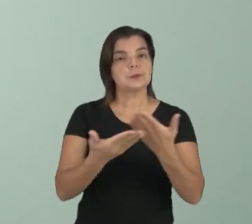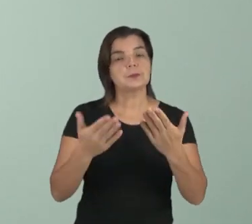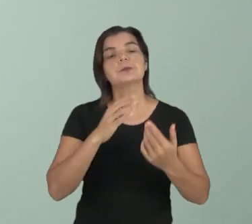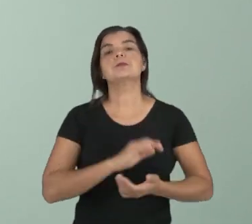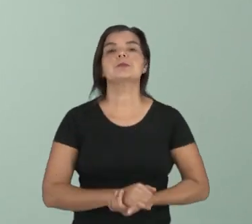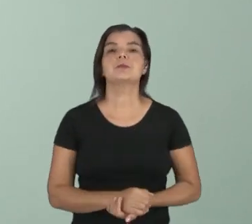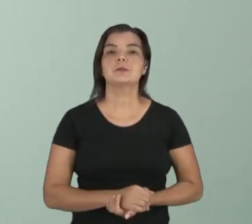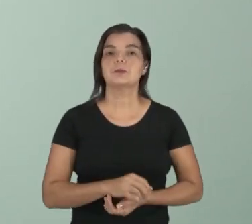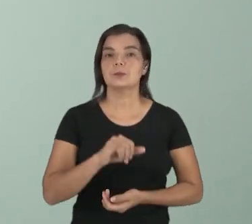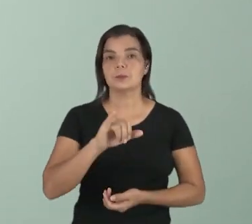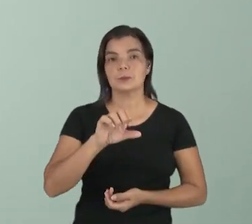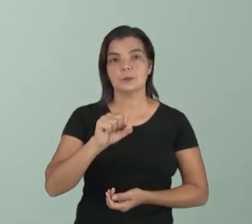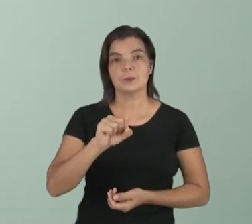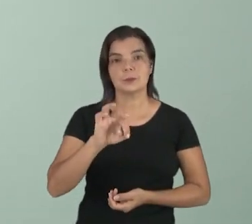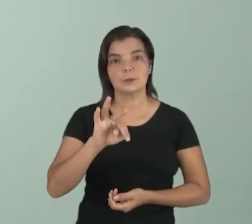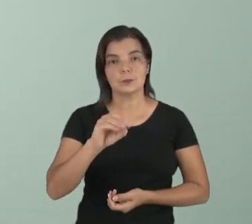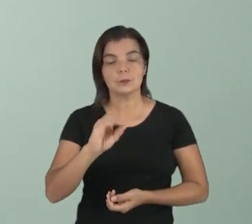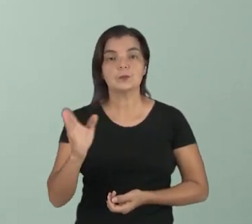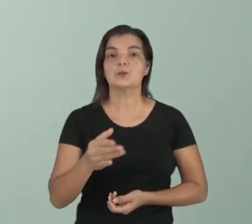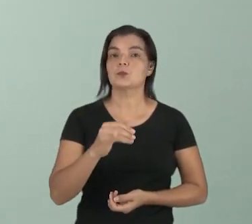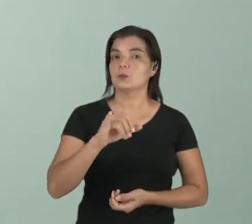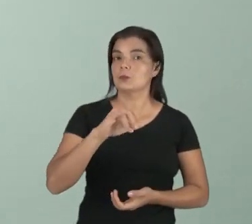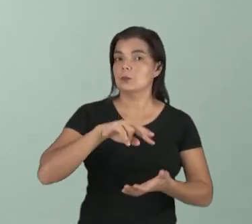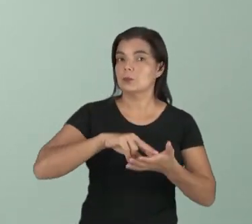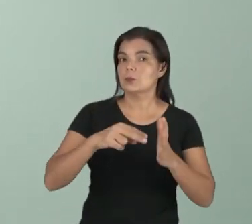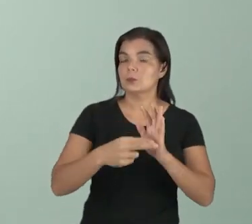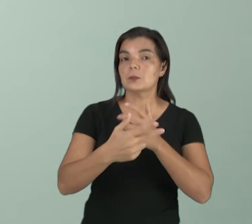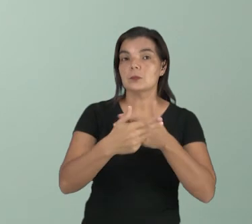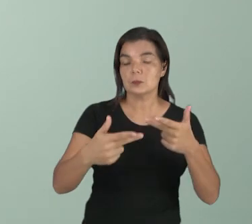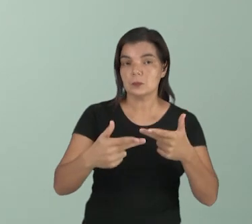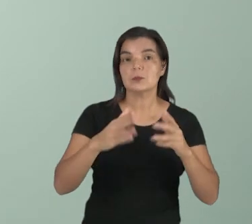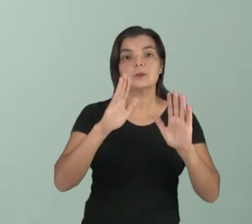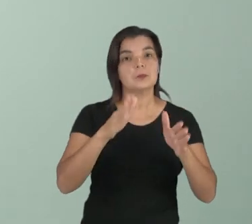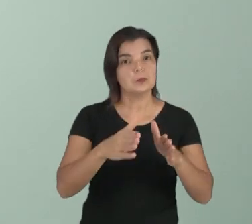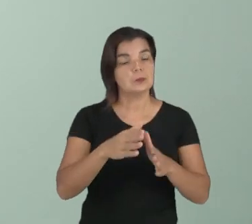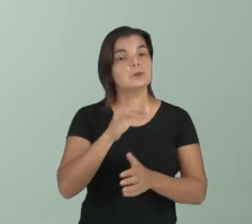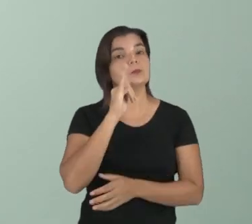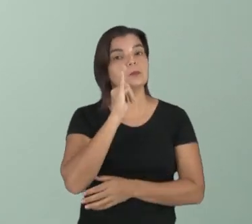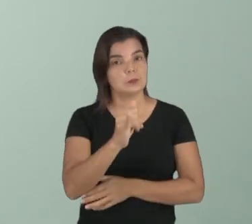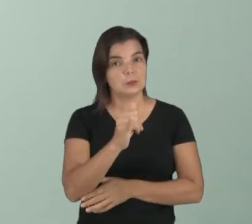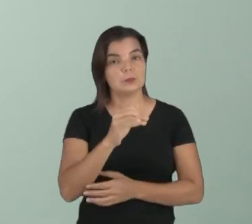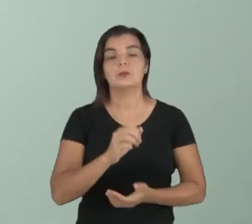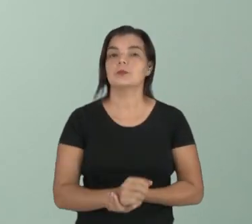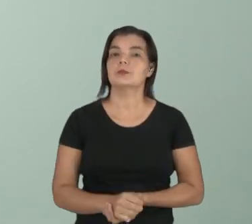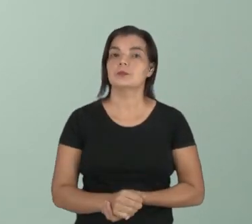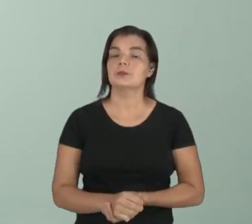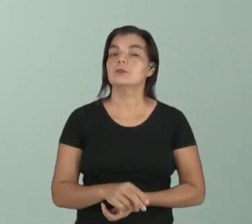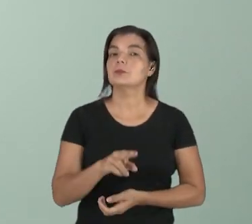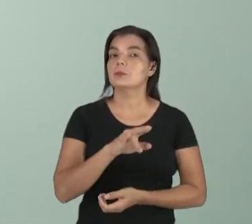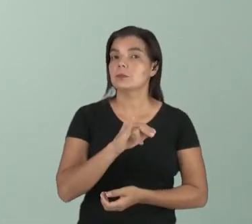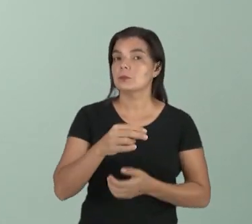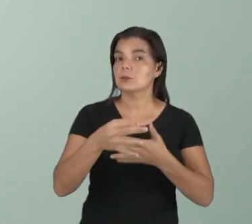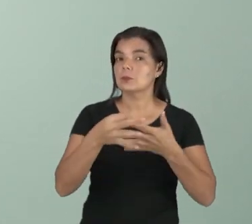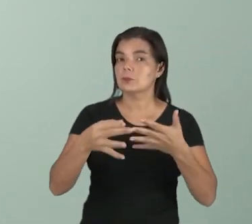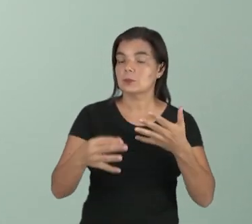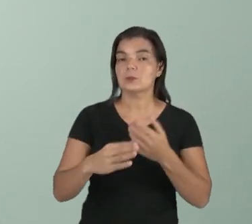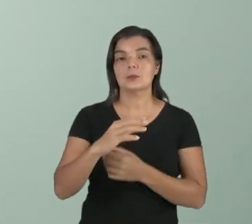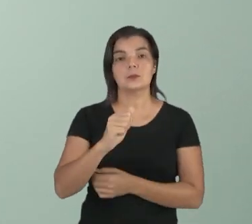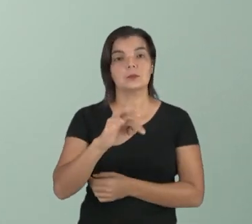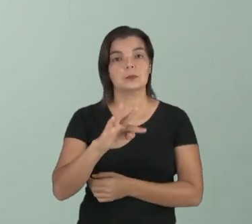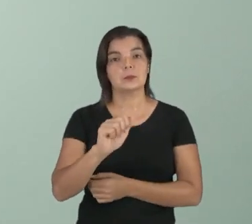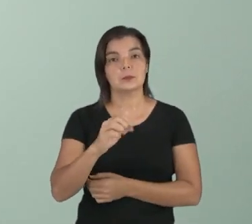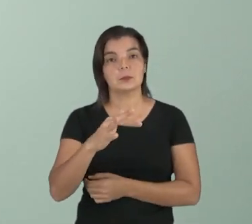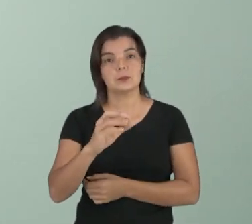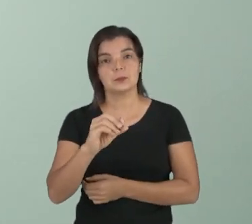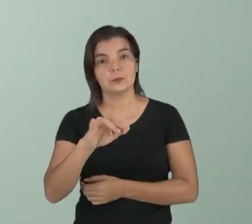vocês do isto e do isso. Isto é para algo que você ainda vai dizer. Chamamos de elemento